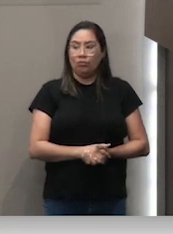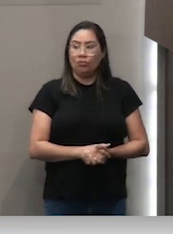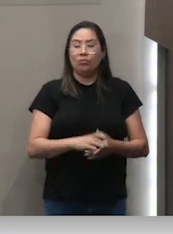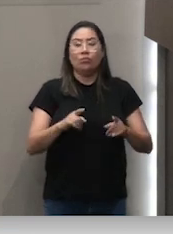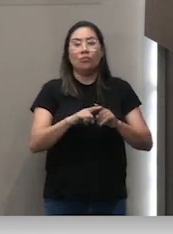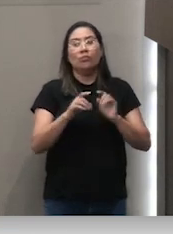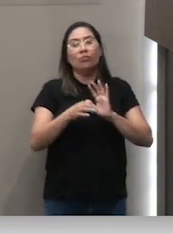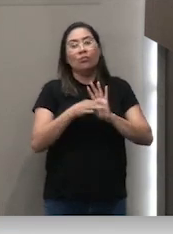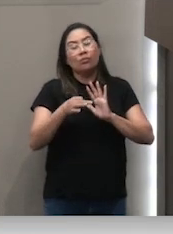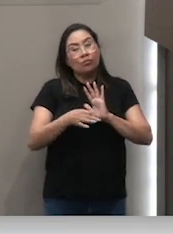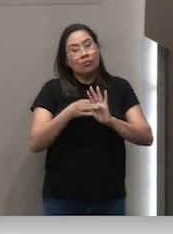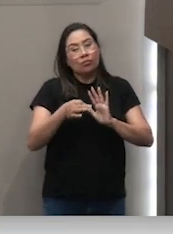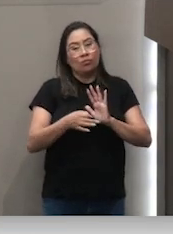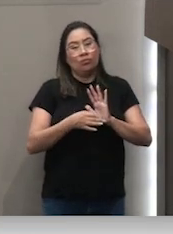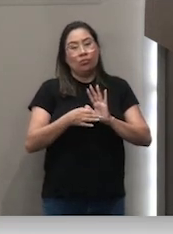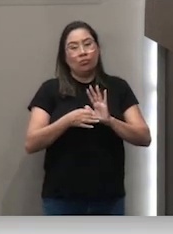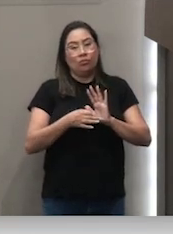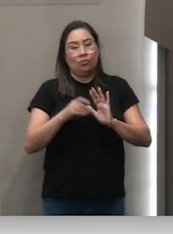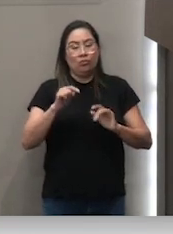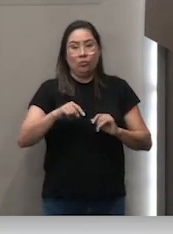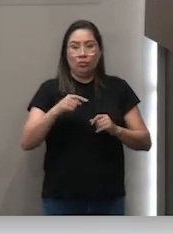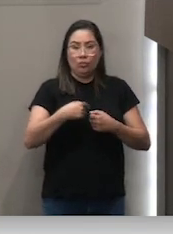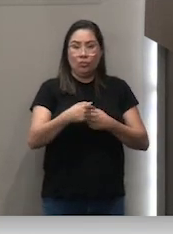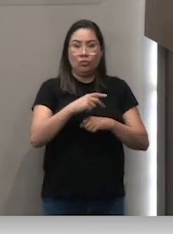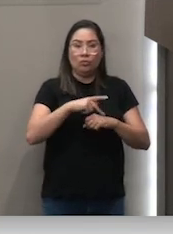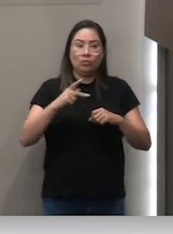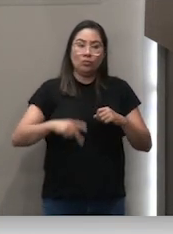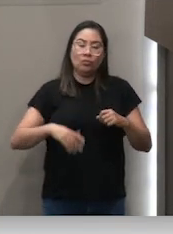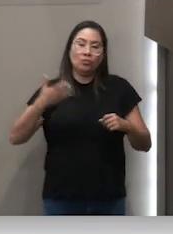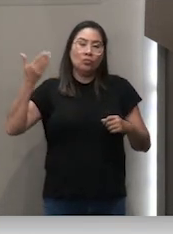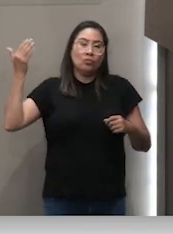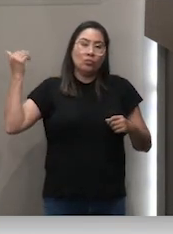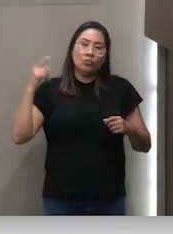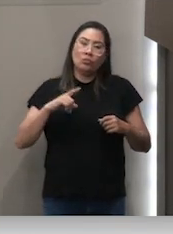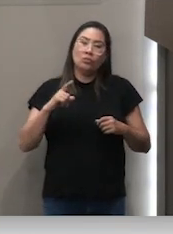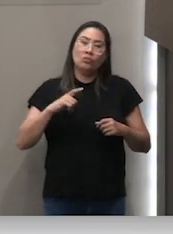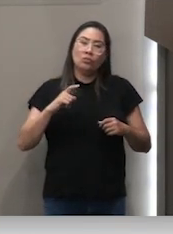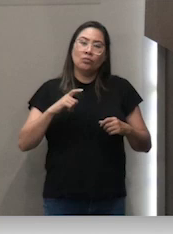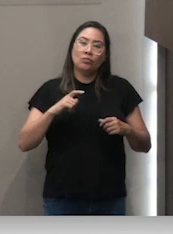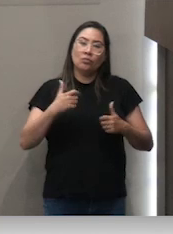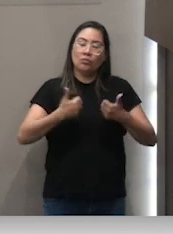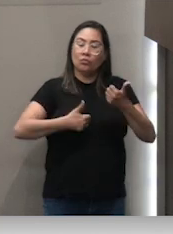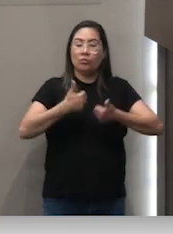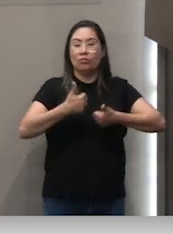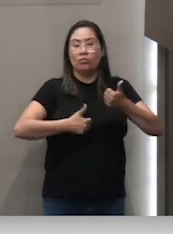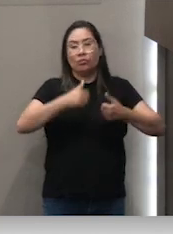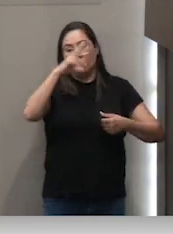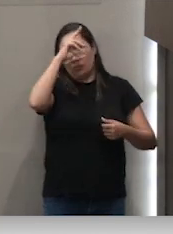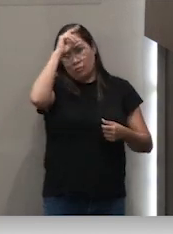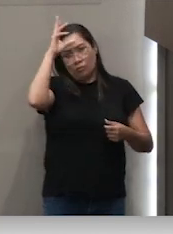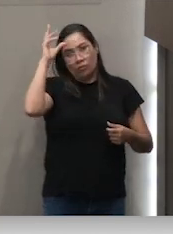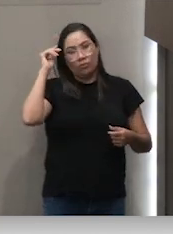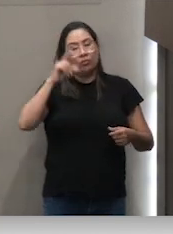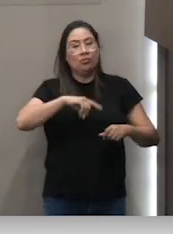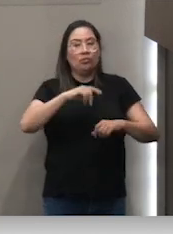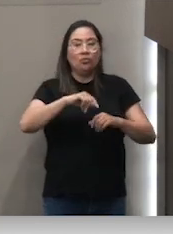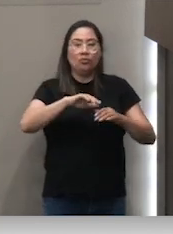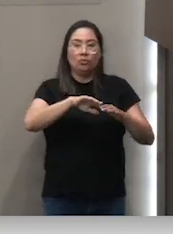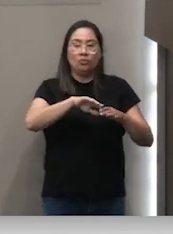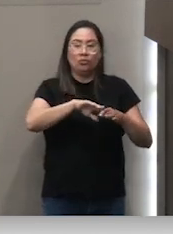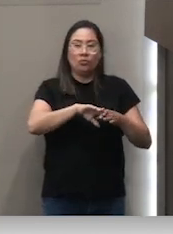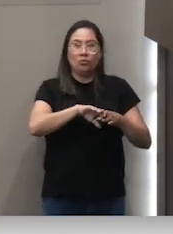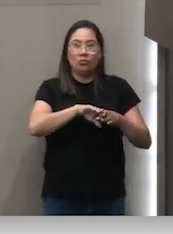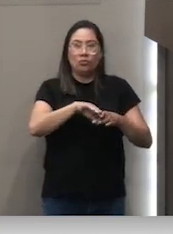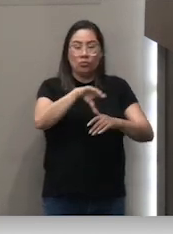Sugerimos também ao município de Passo Fundo, porque há muito tempo atrás nós tínhamos os jogos municipais aqui no município de Passo Fundo. Tínhamos o ginásio Maggi